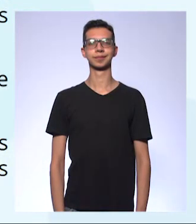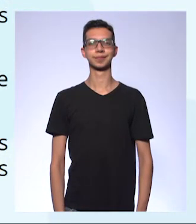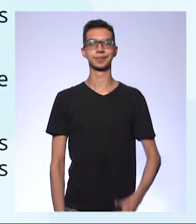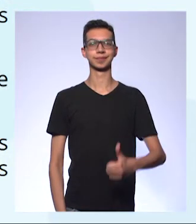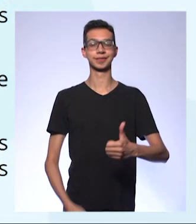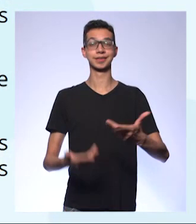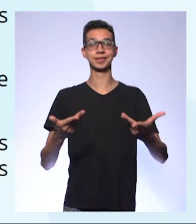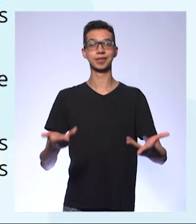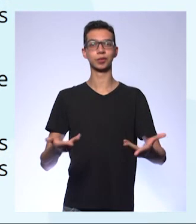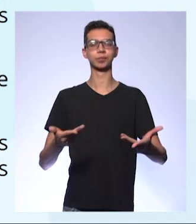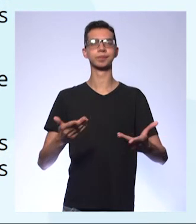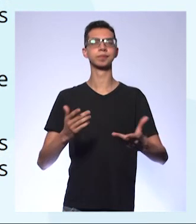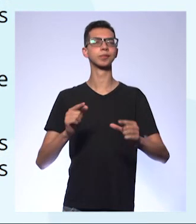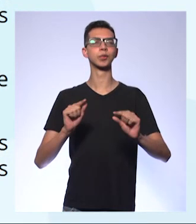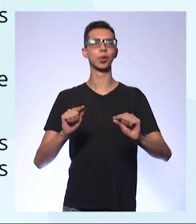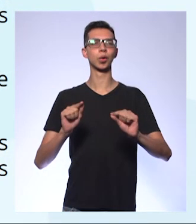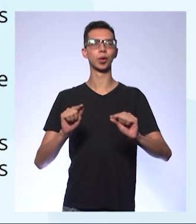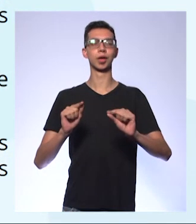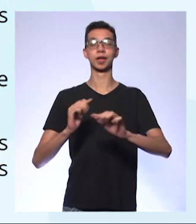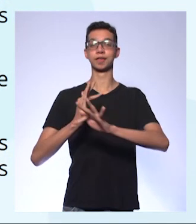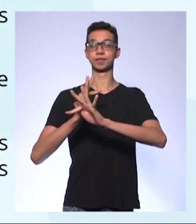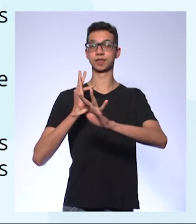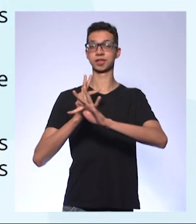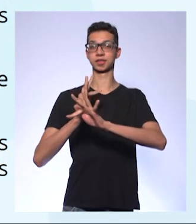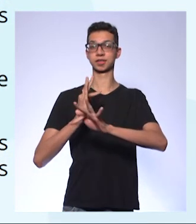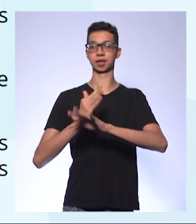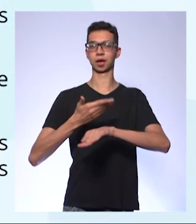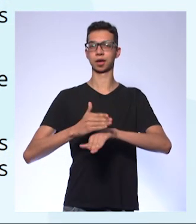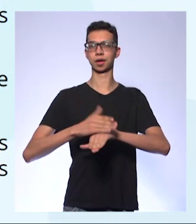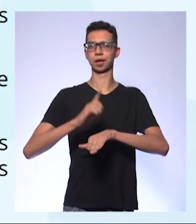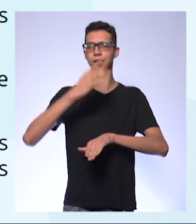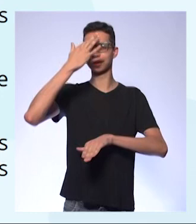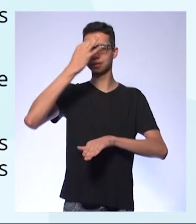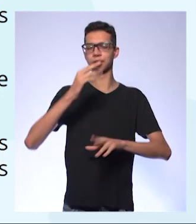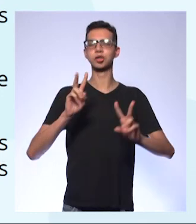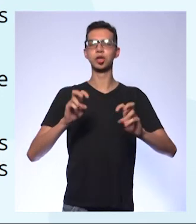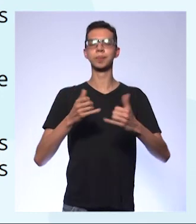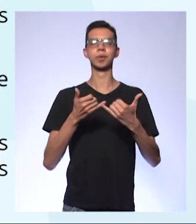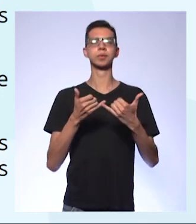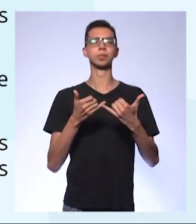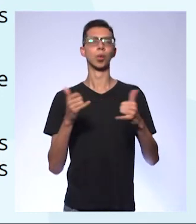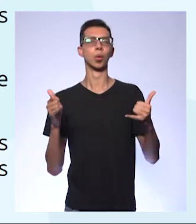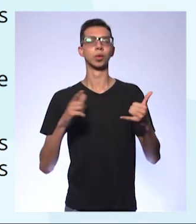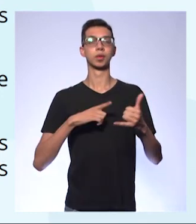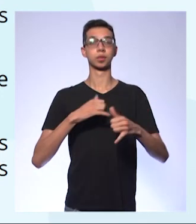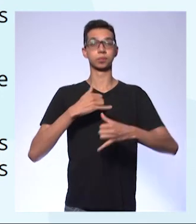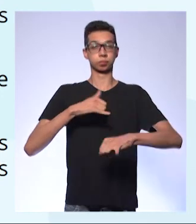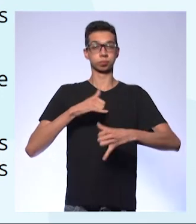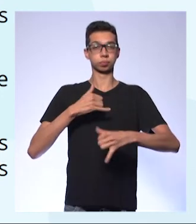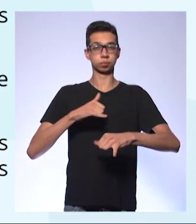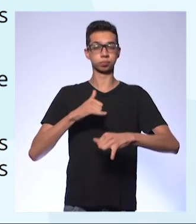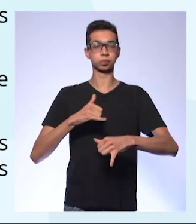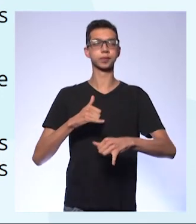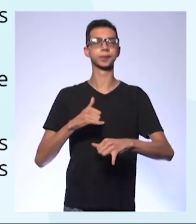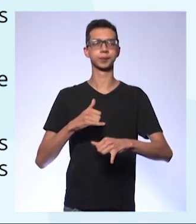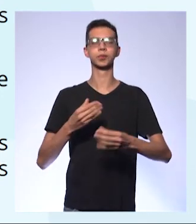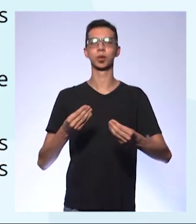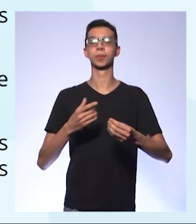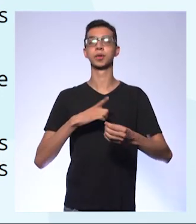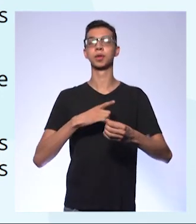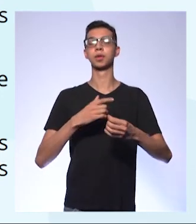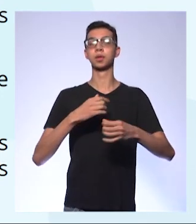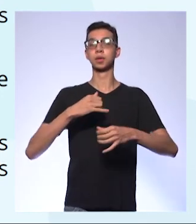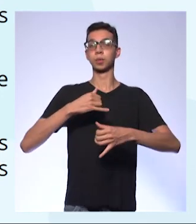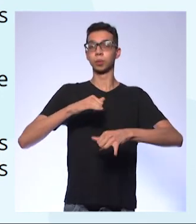Então, em física, a habilidade é compreender o choque elétrico como resultado da passagem da corrente